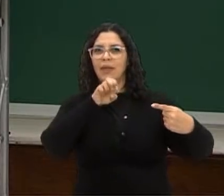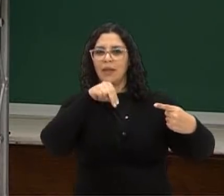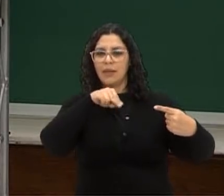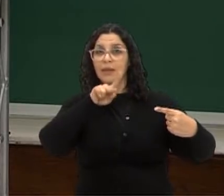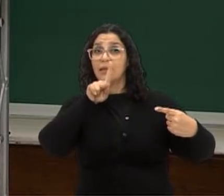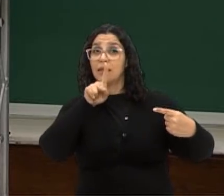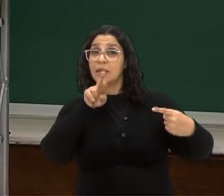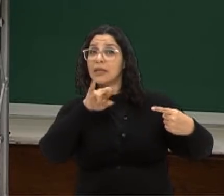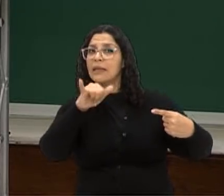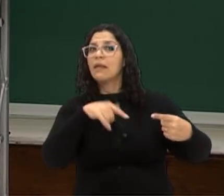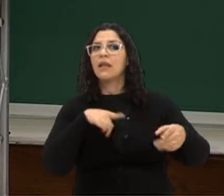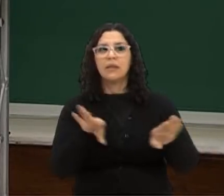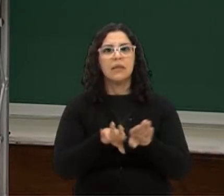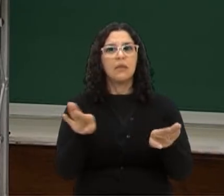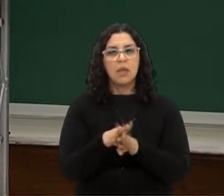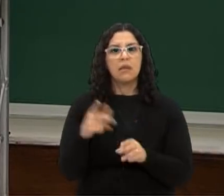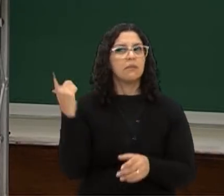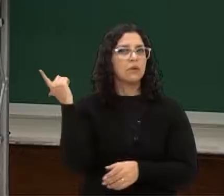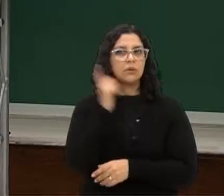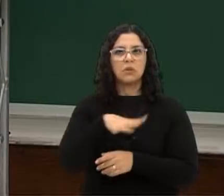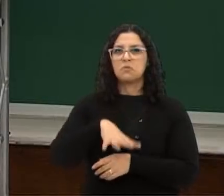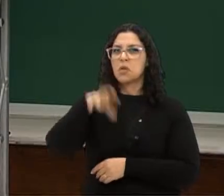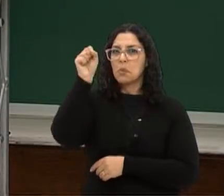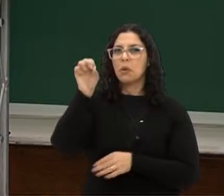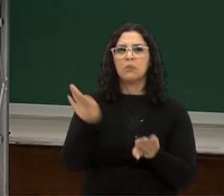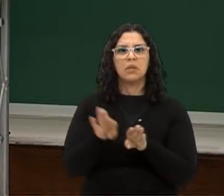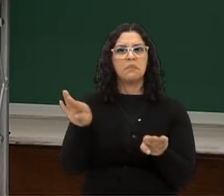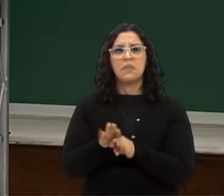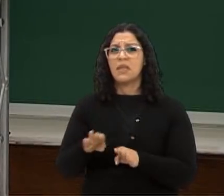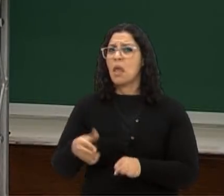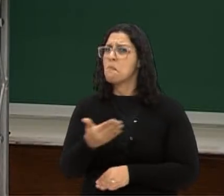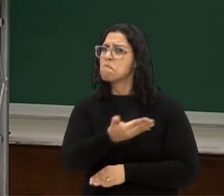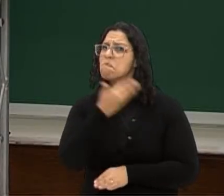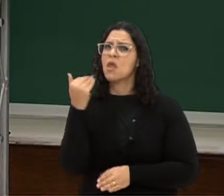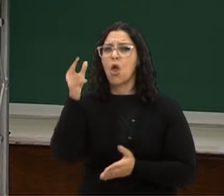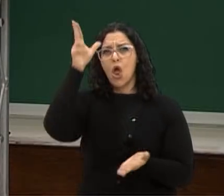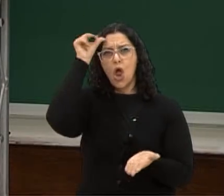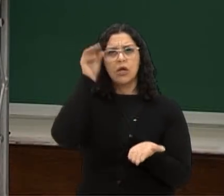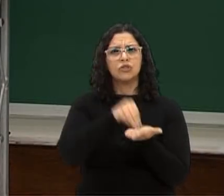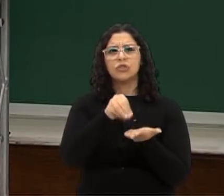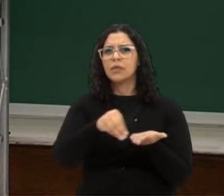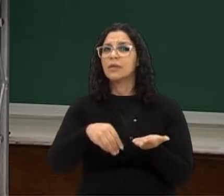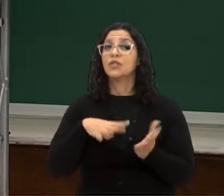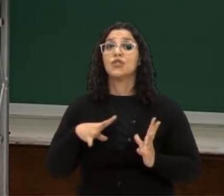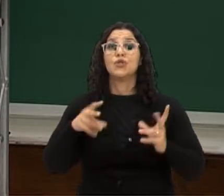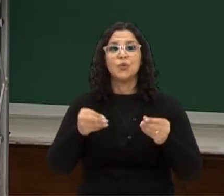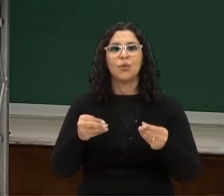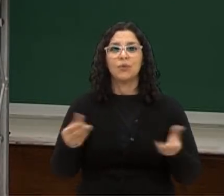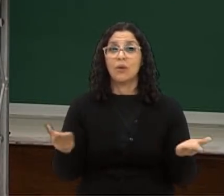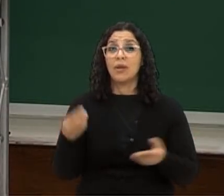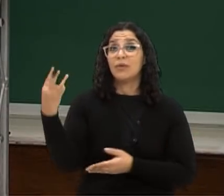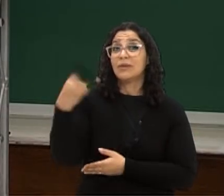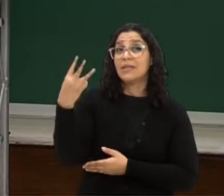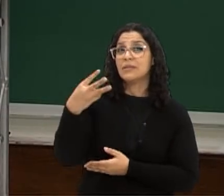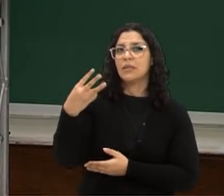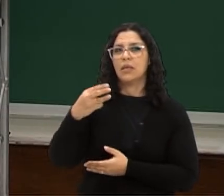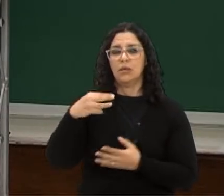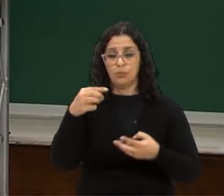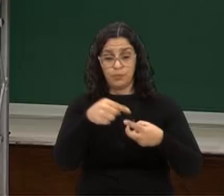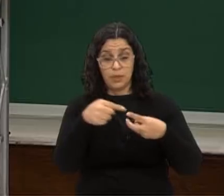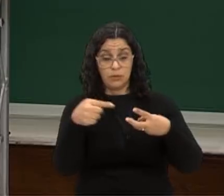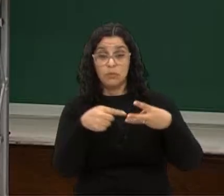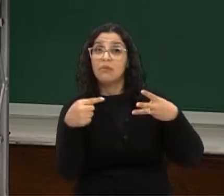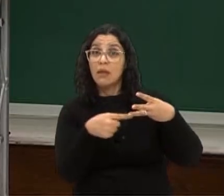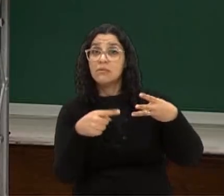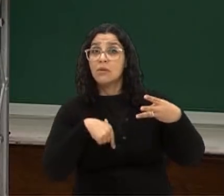4, ele venceu a lenda brasileira. E sagrou-se definitivamente como o maior enxadrista brasileiro da atualidade, número 3 do ranking nacional.